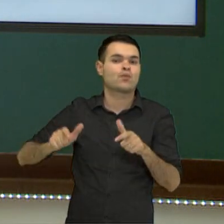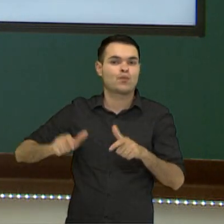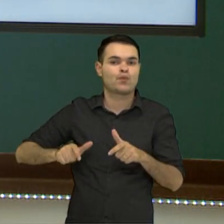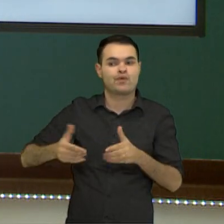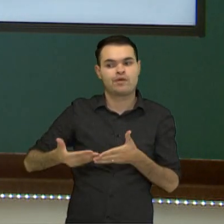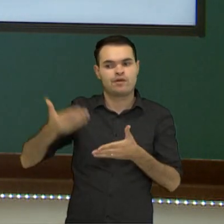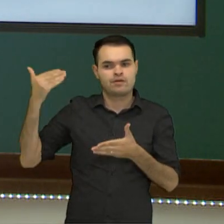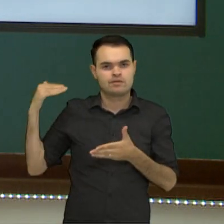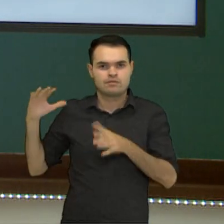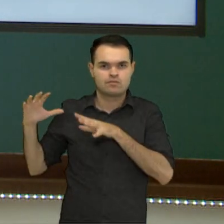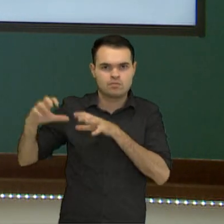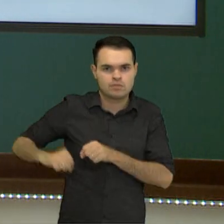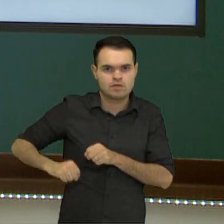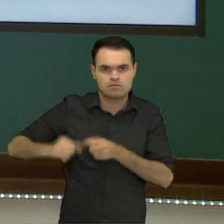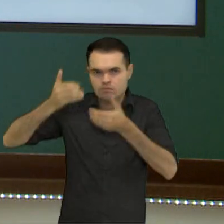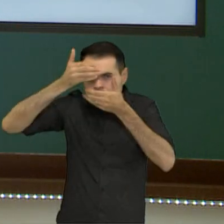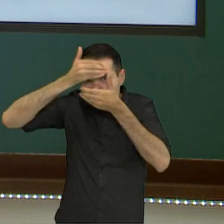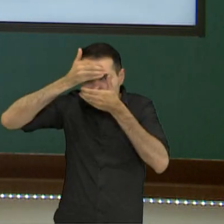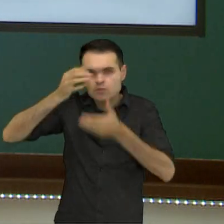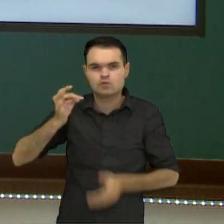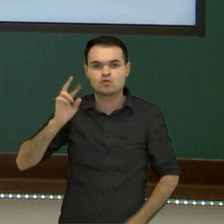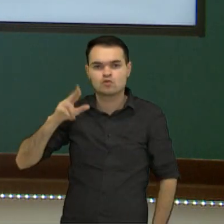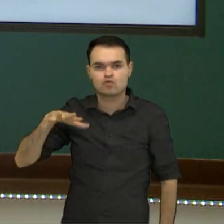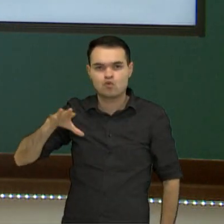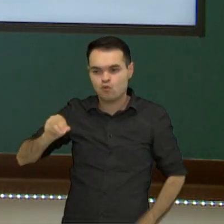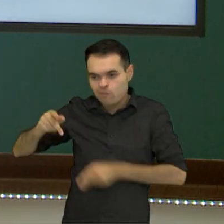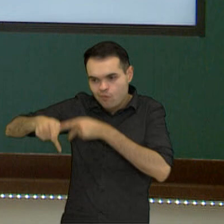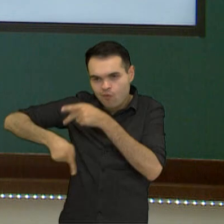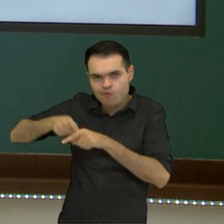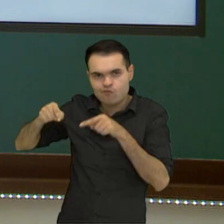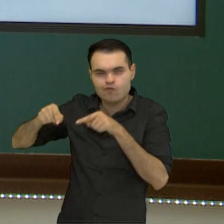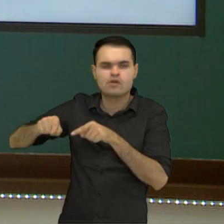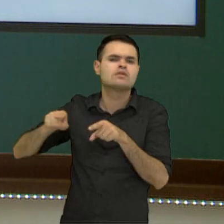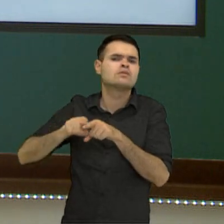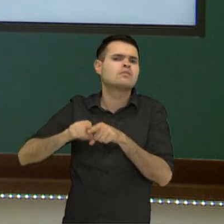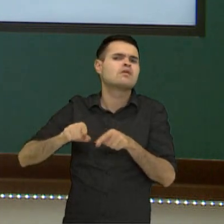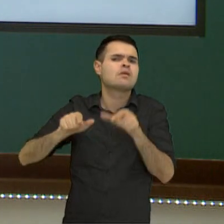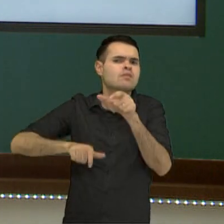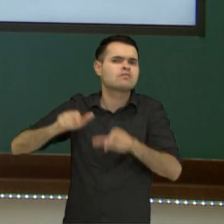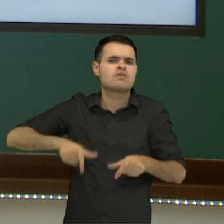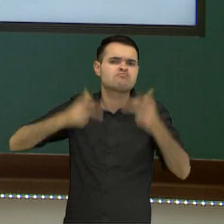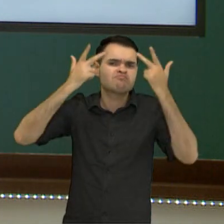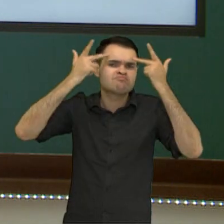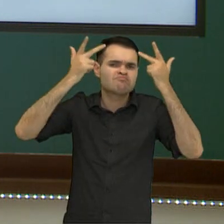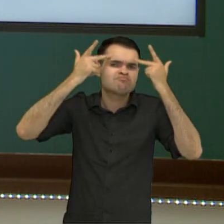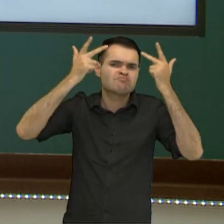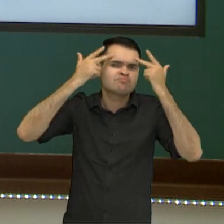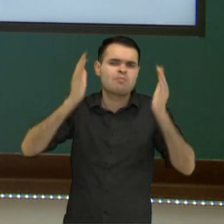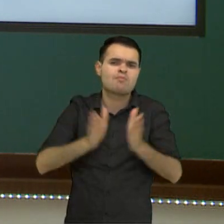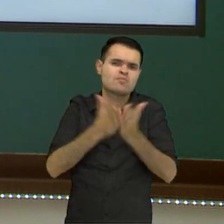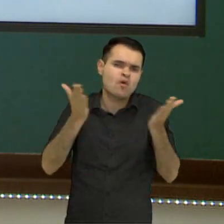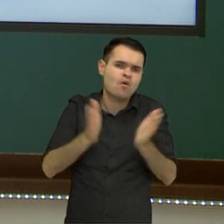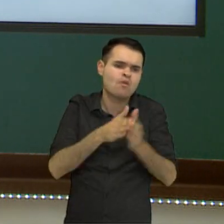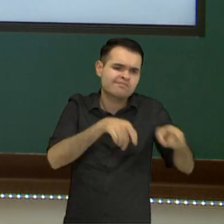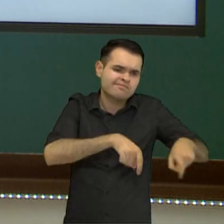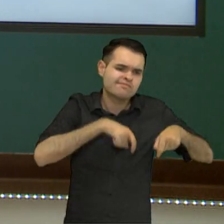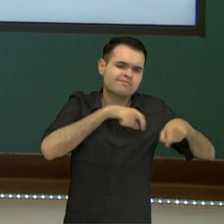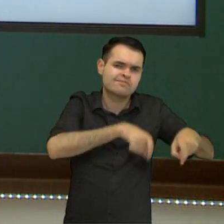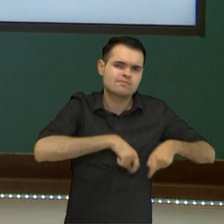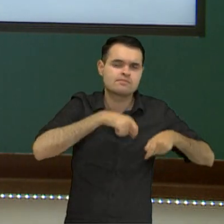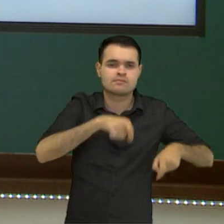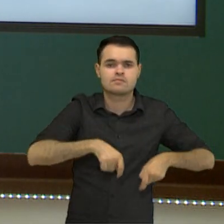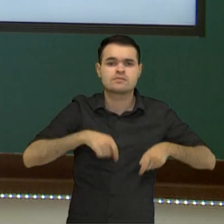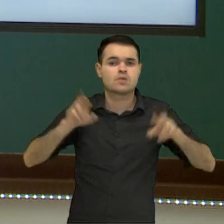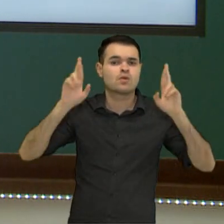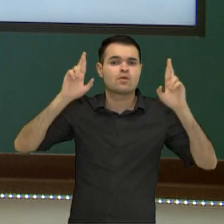então, sob o domínio dos turcos muçulmanos, né? E as pessoas comuns, pobres, camponeses,